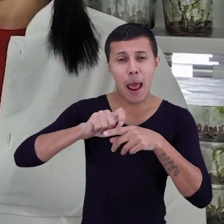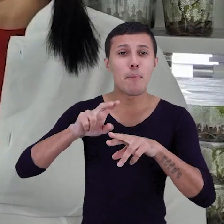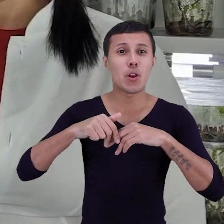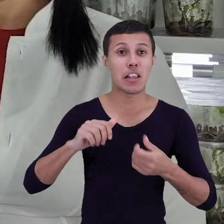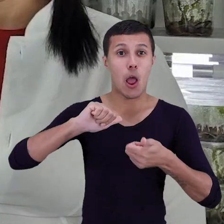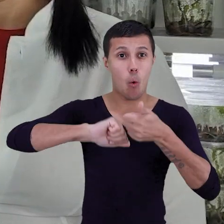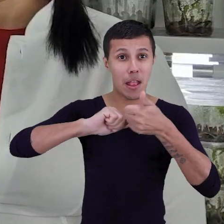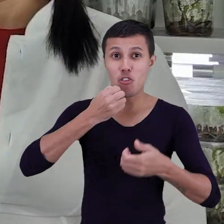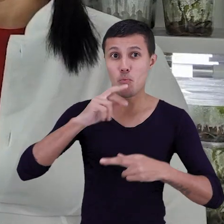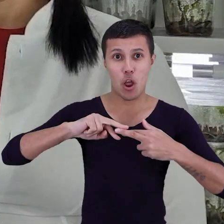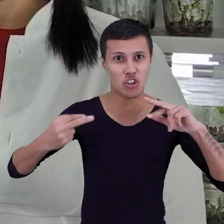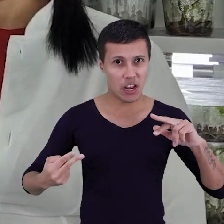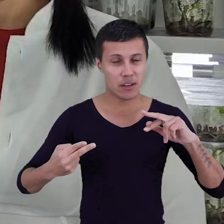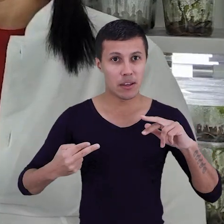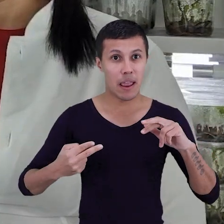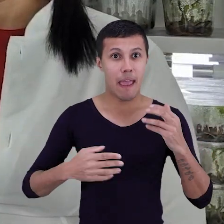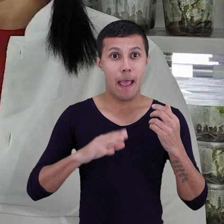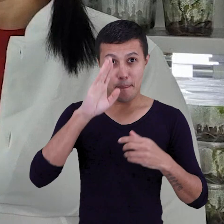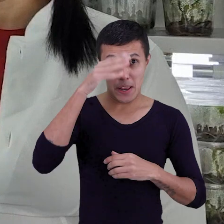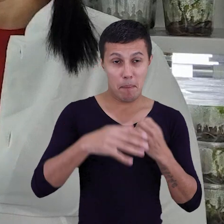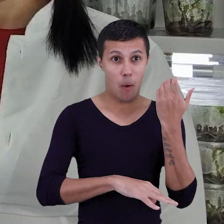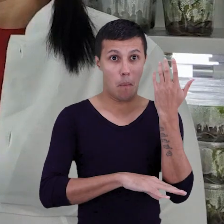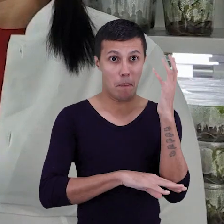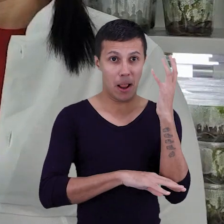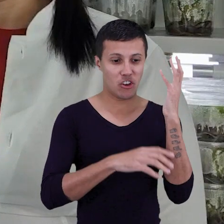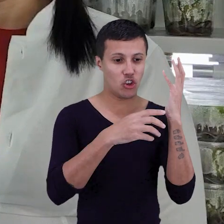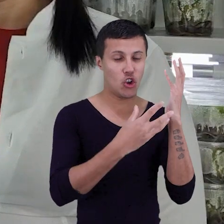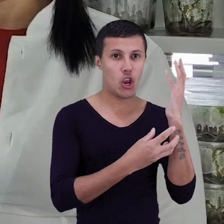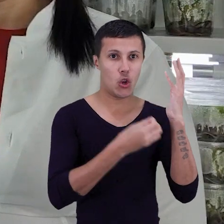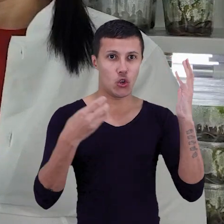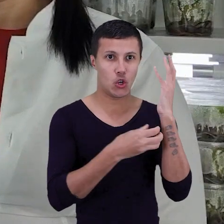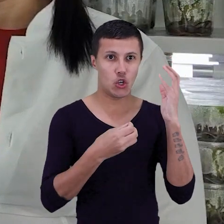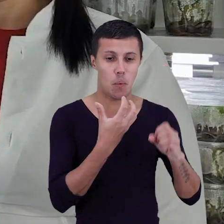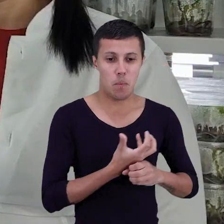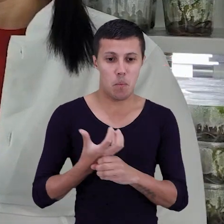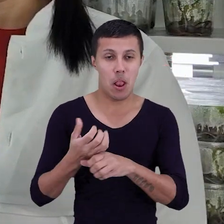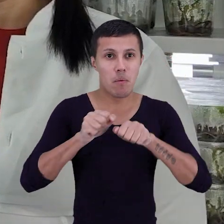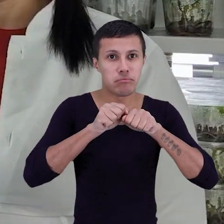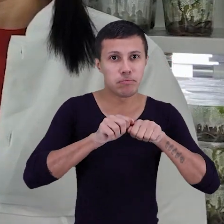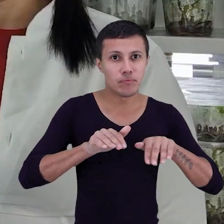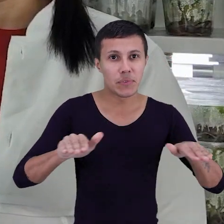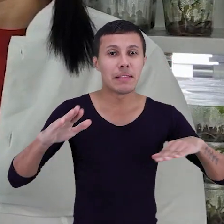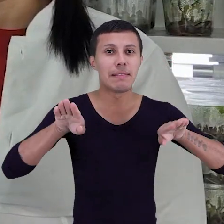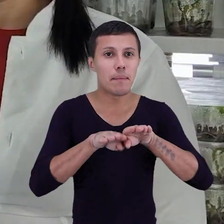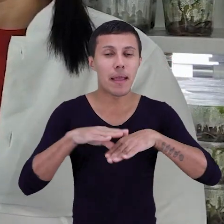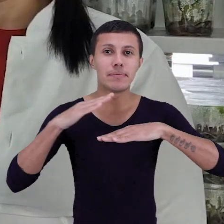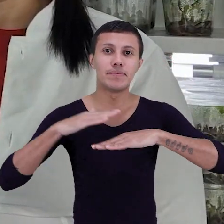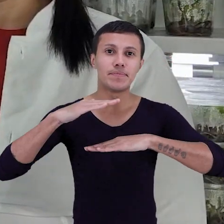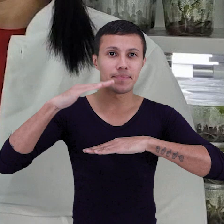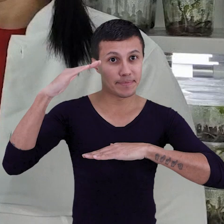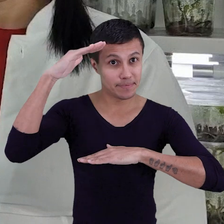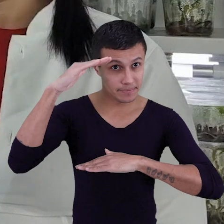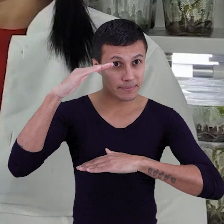produzir a partir de pequenos propágulos e poucos propágulos, multiplicar e escalonar, né? E